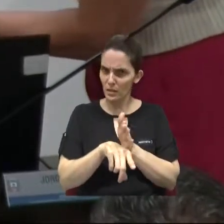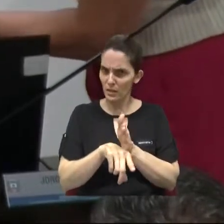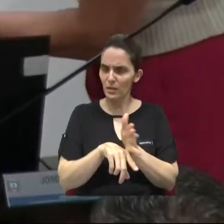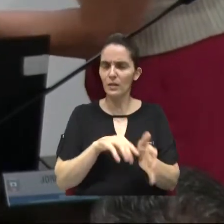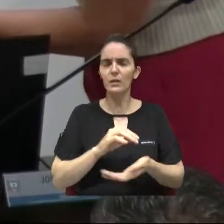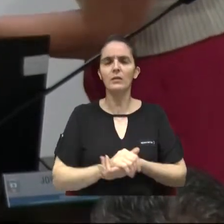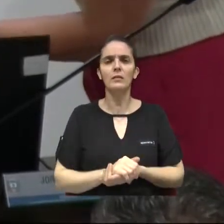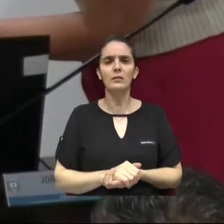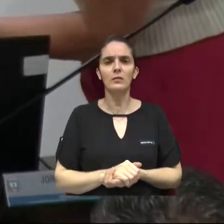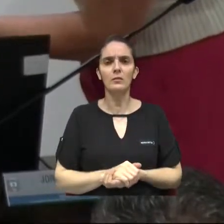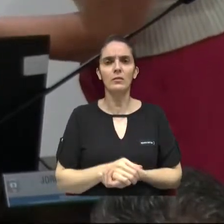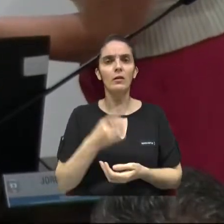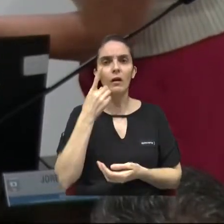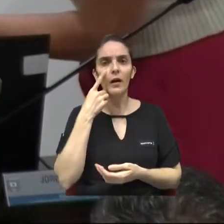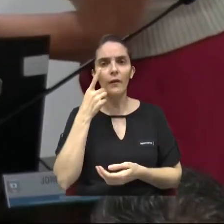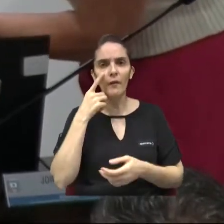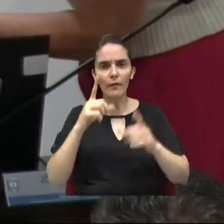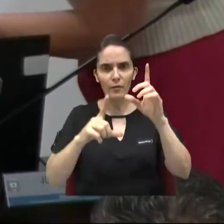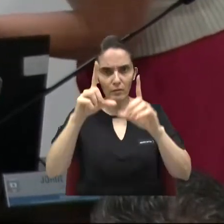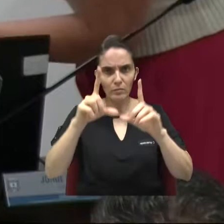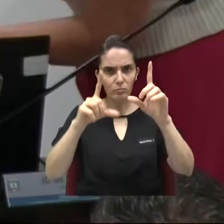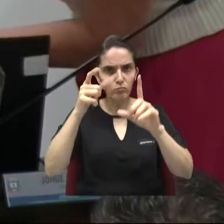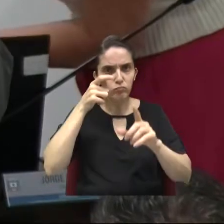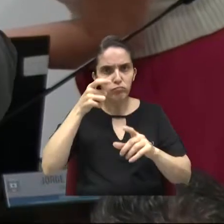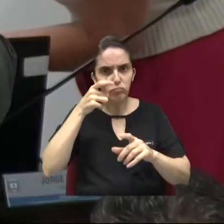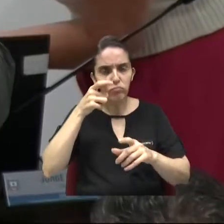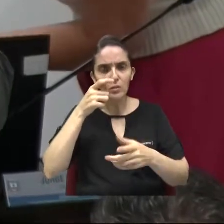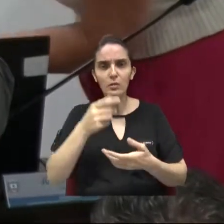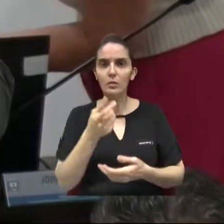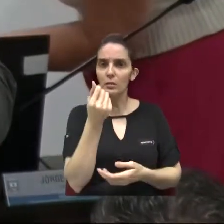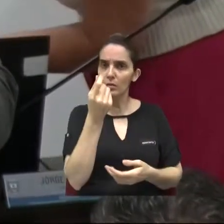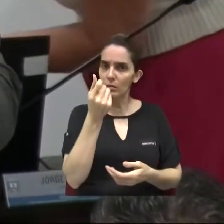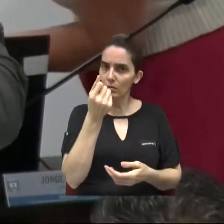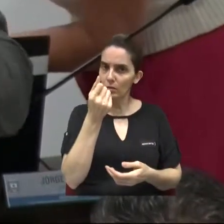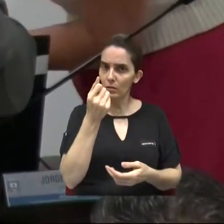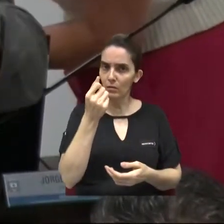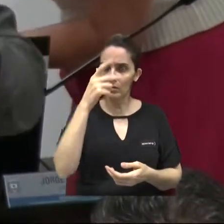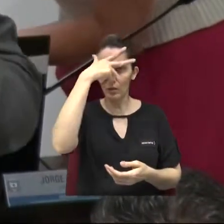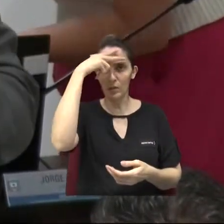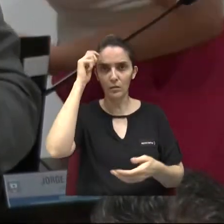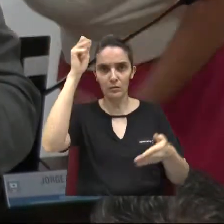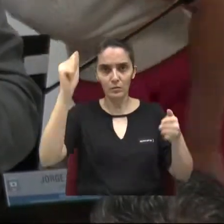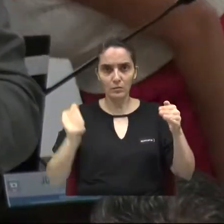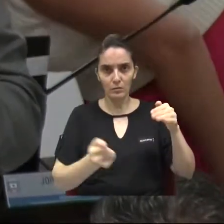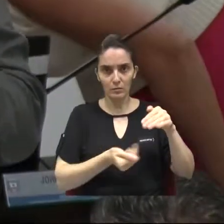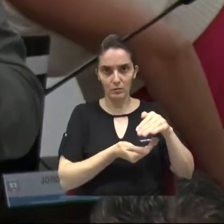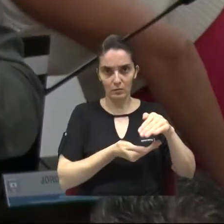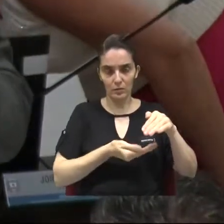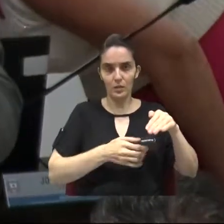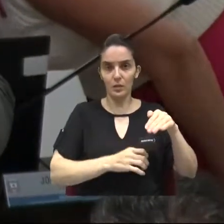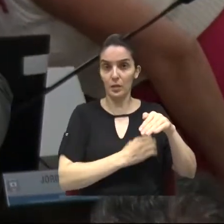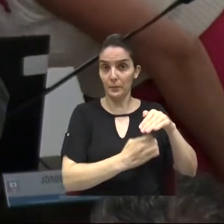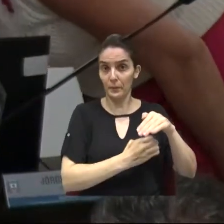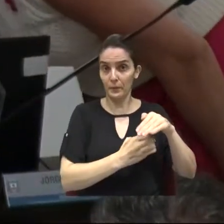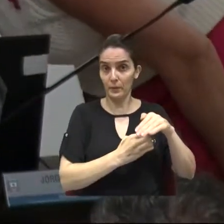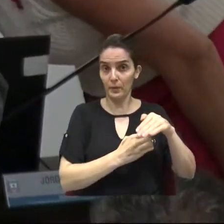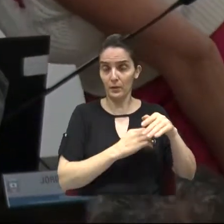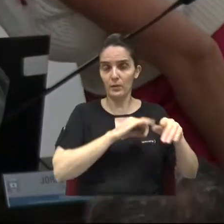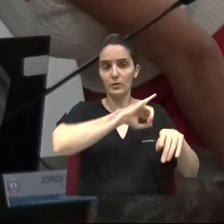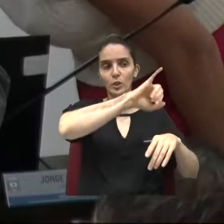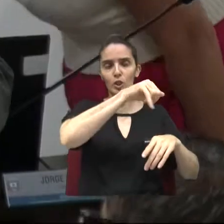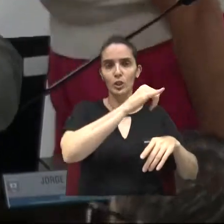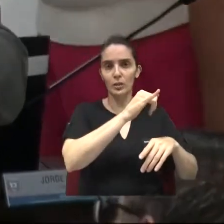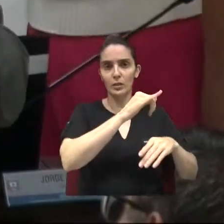ouvir o programa, assistir o programa. O valor repassado de janeiro até agosto desse